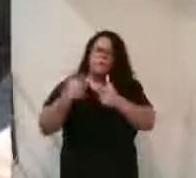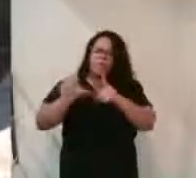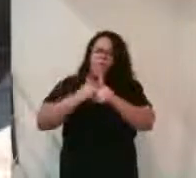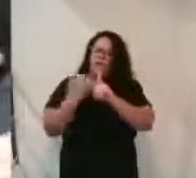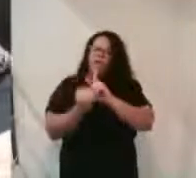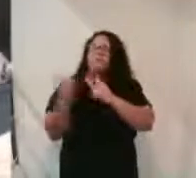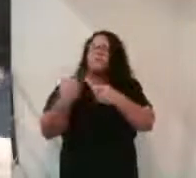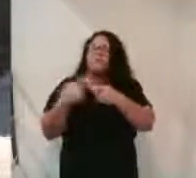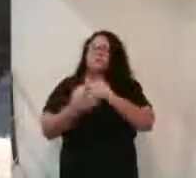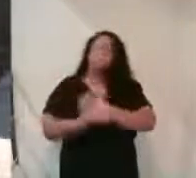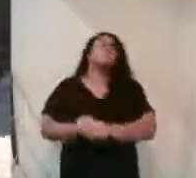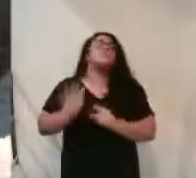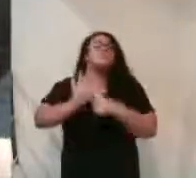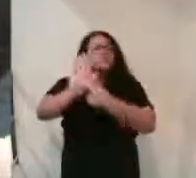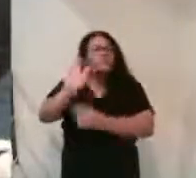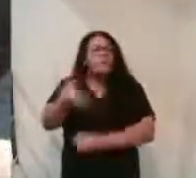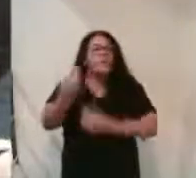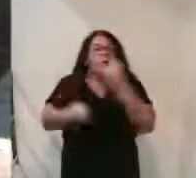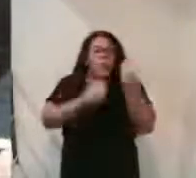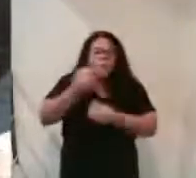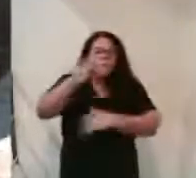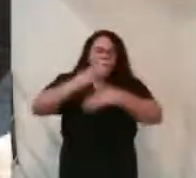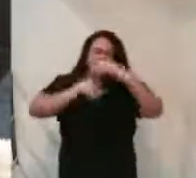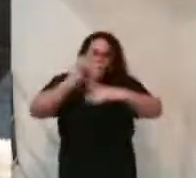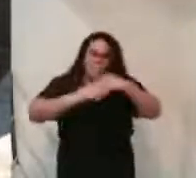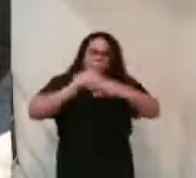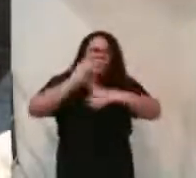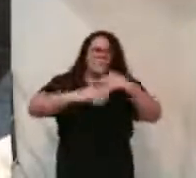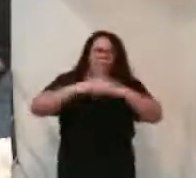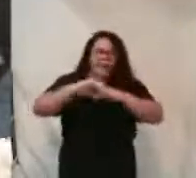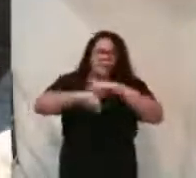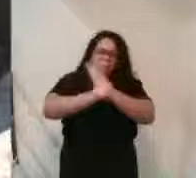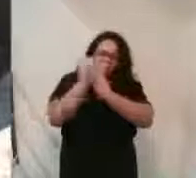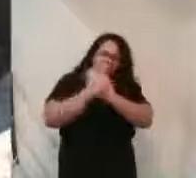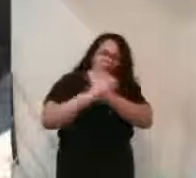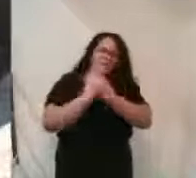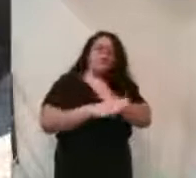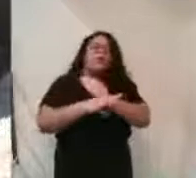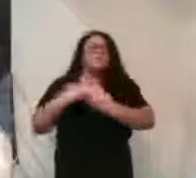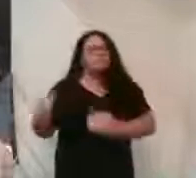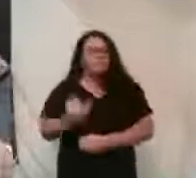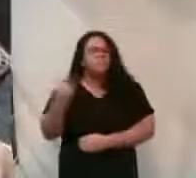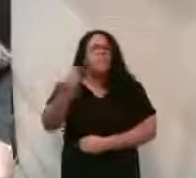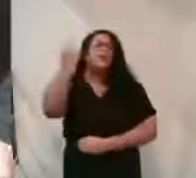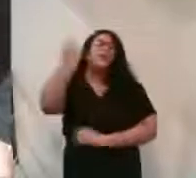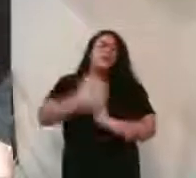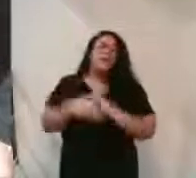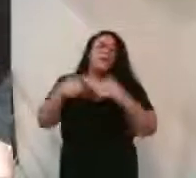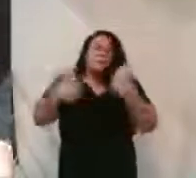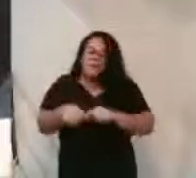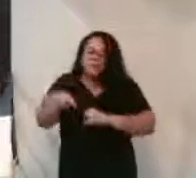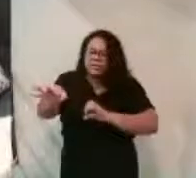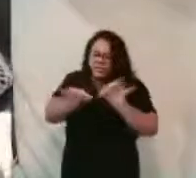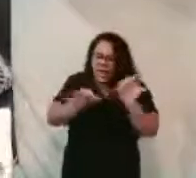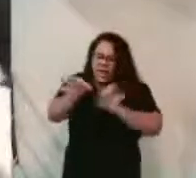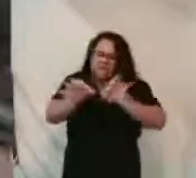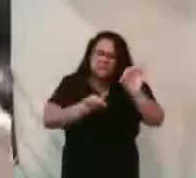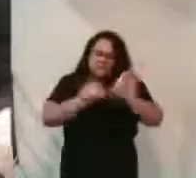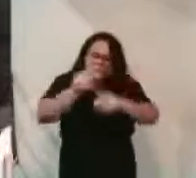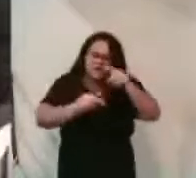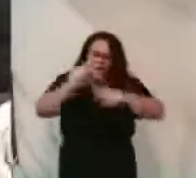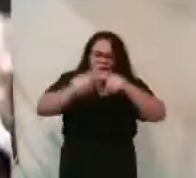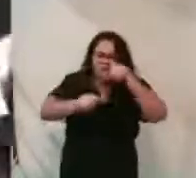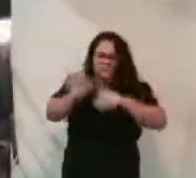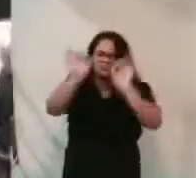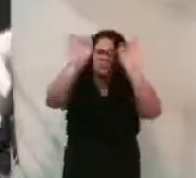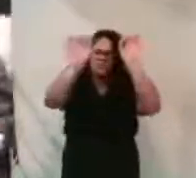em todo esse processo, para ter a destinação adequada, para fazer a separação, como eles devem ser cuidados,